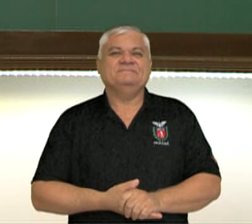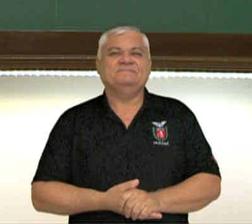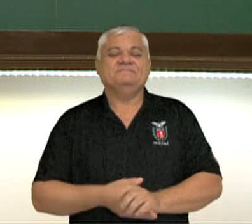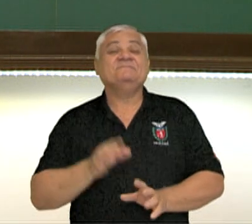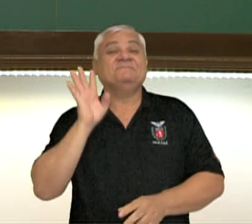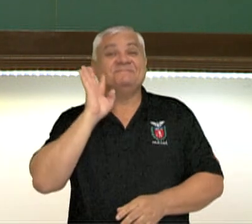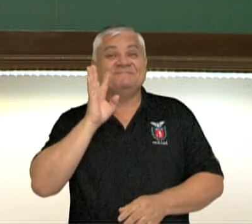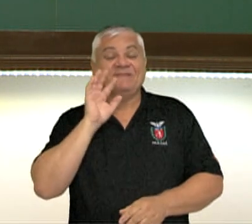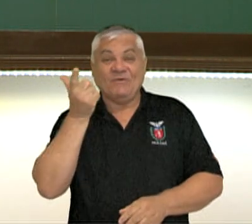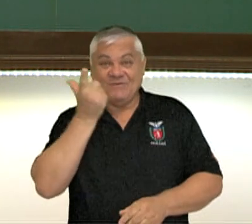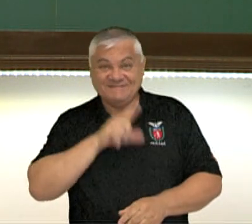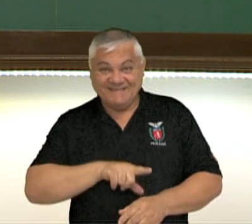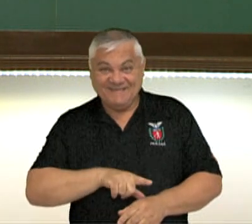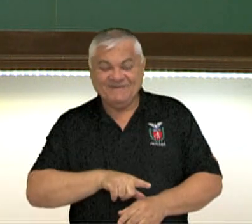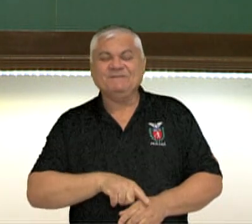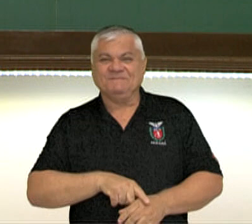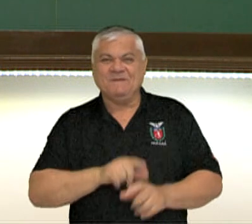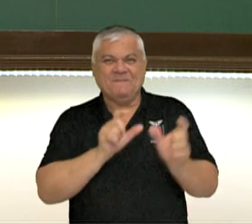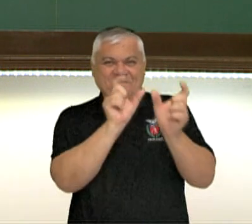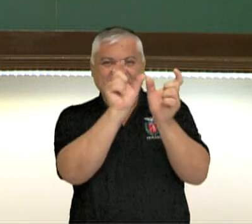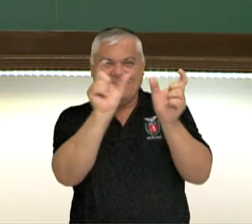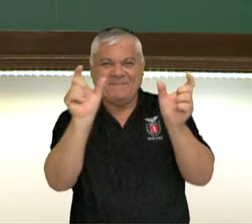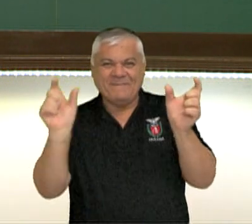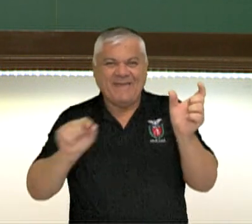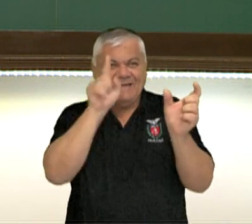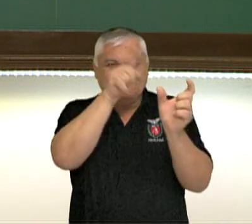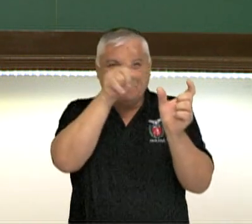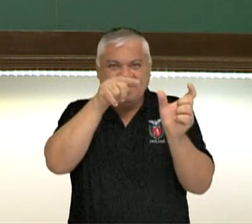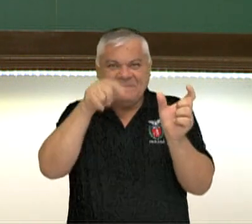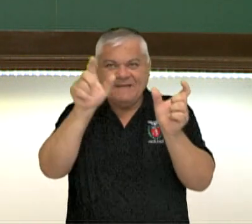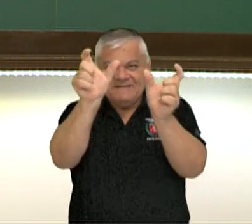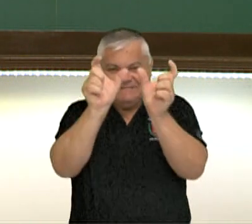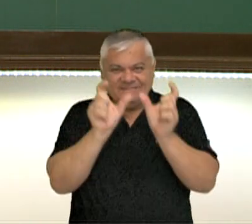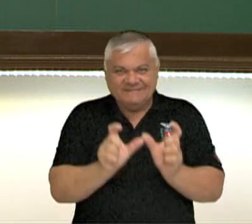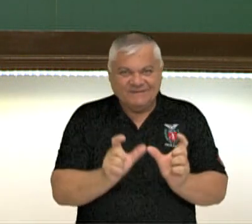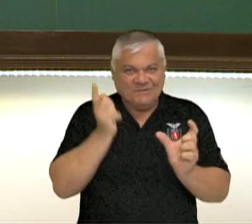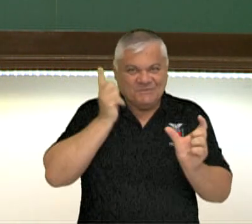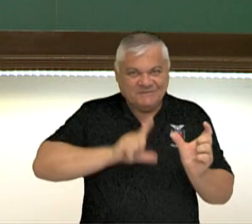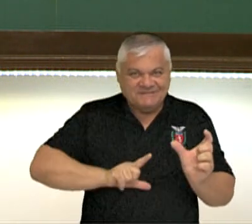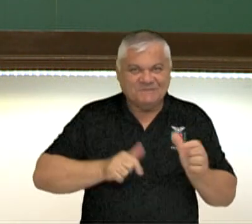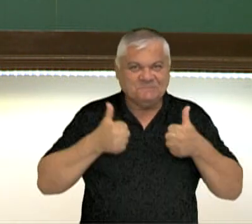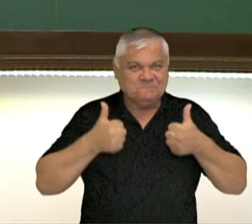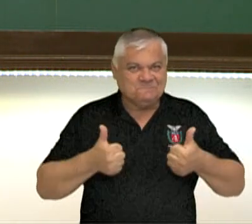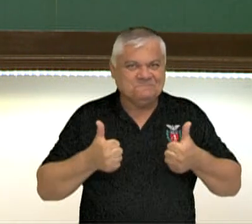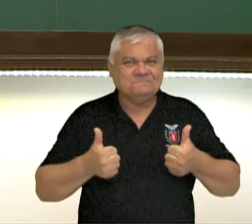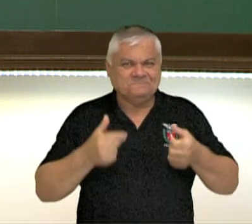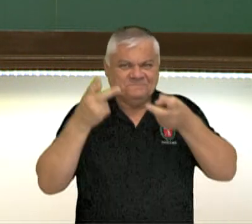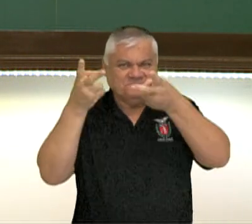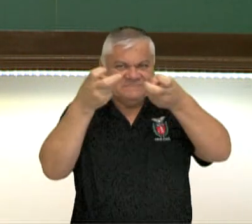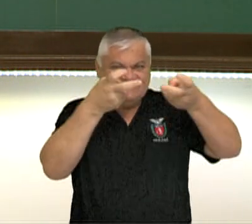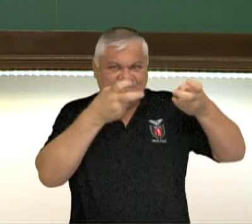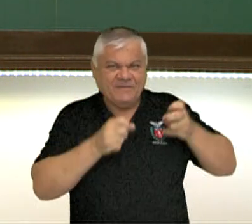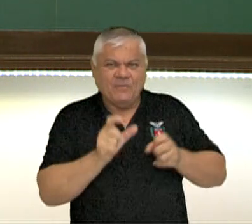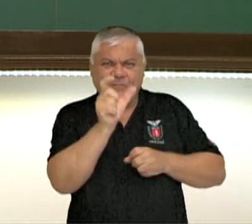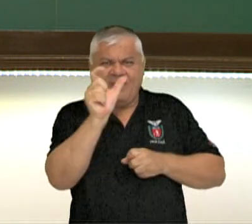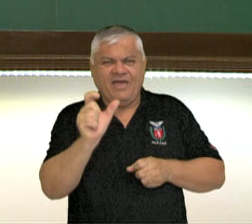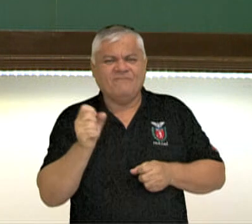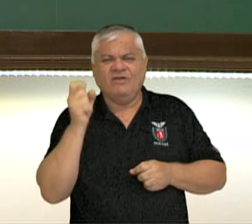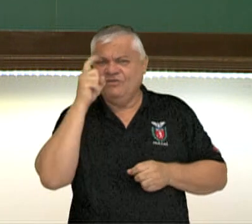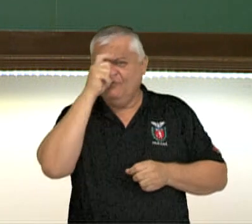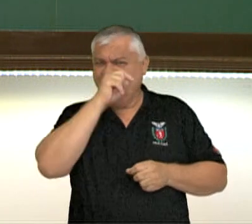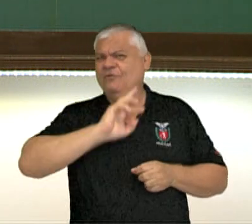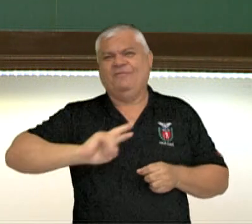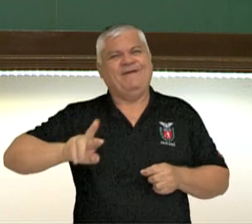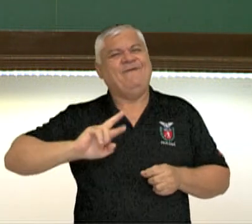Legal, você conseguiu então retirar as palavras acentuadas aqui do nosso trecho? Você percebeu? Não é difícil, né,